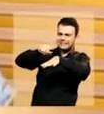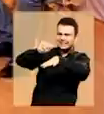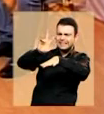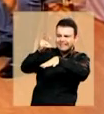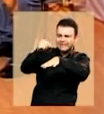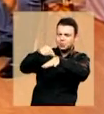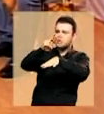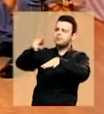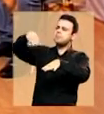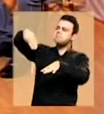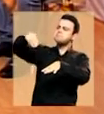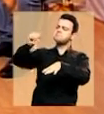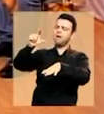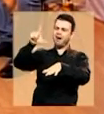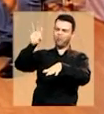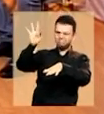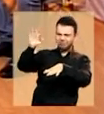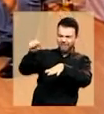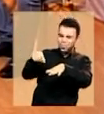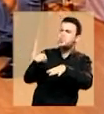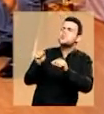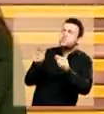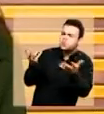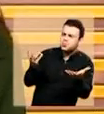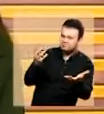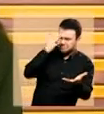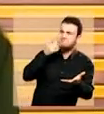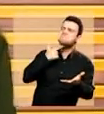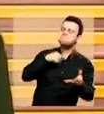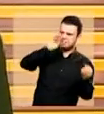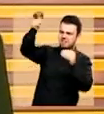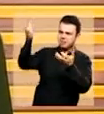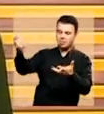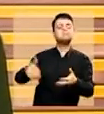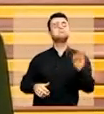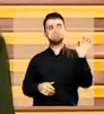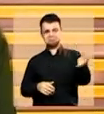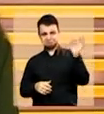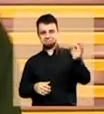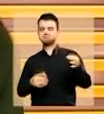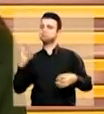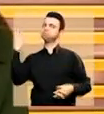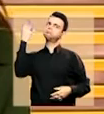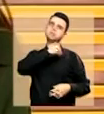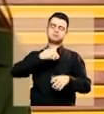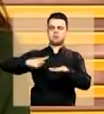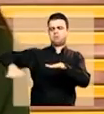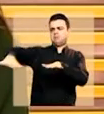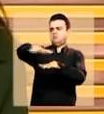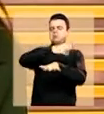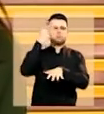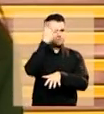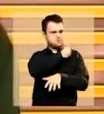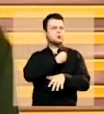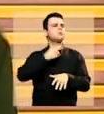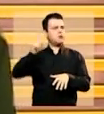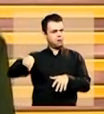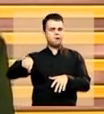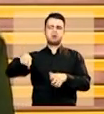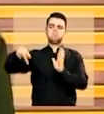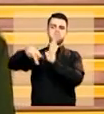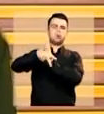Malta é uma ilha lindíssima e ela tem uma colonização britânica, muitas escolas de idioma, o povo é